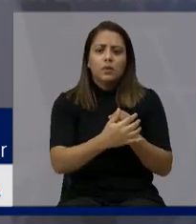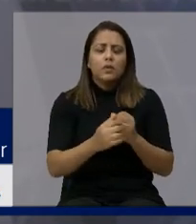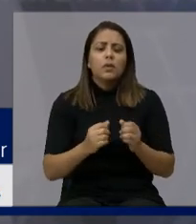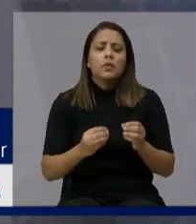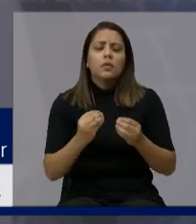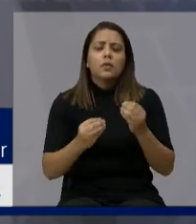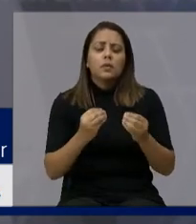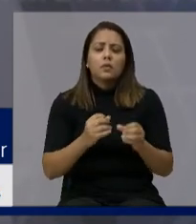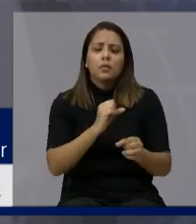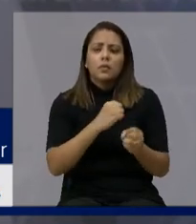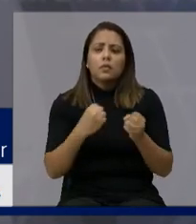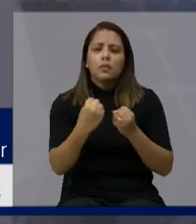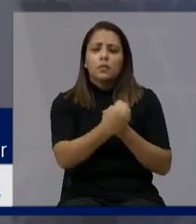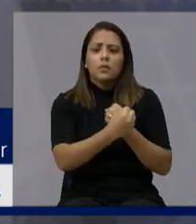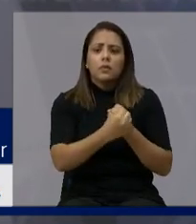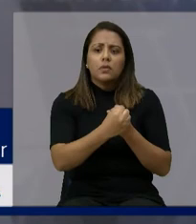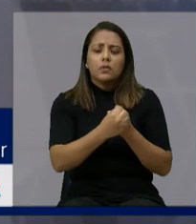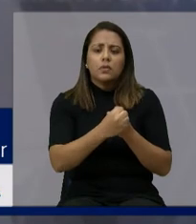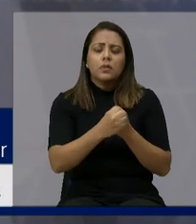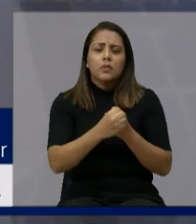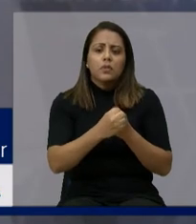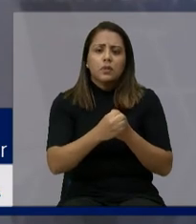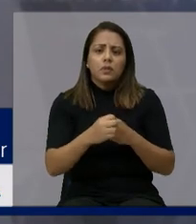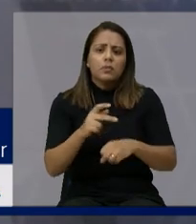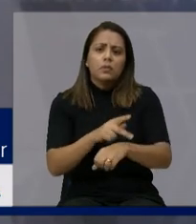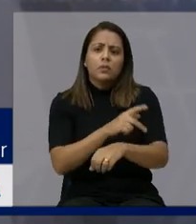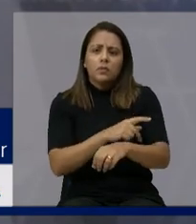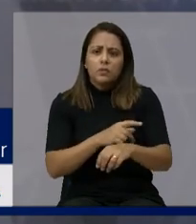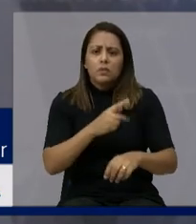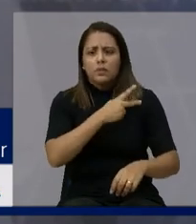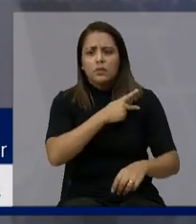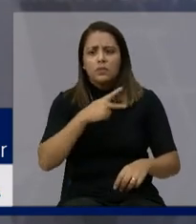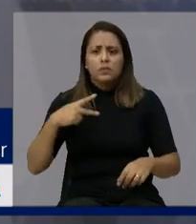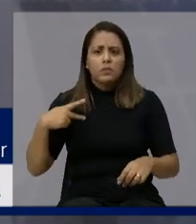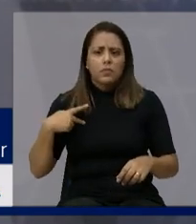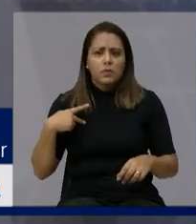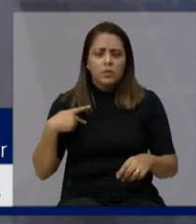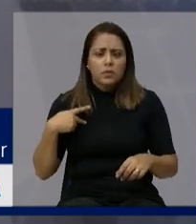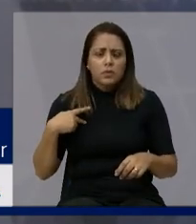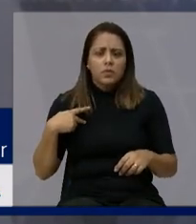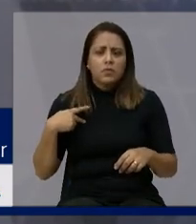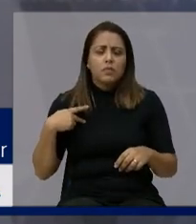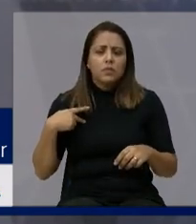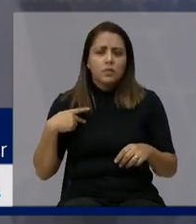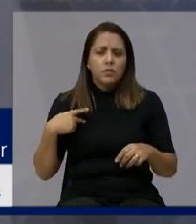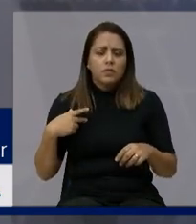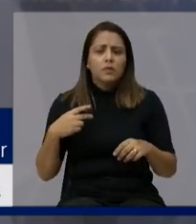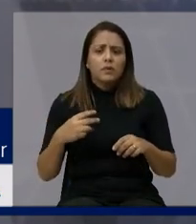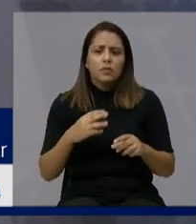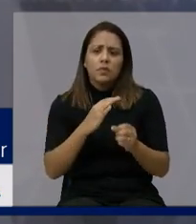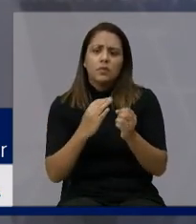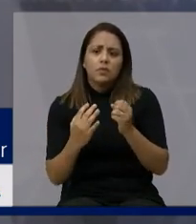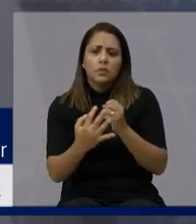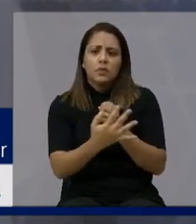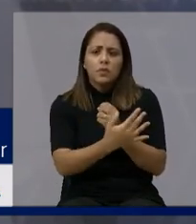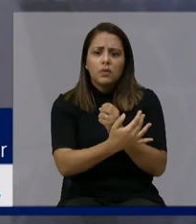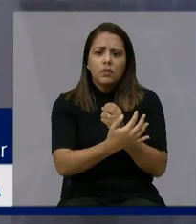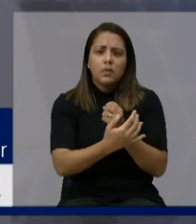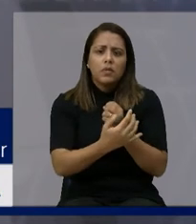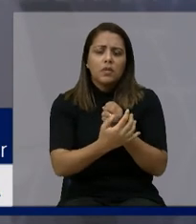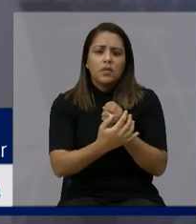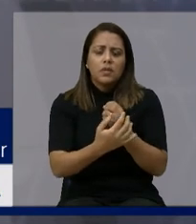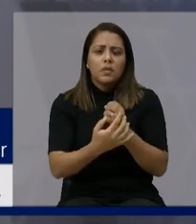São Paulo vem sofrendo com a doença e com as más decisões das